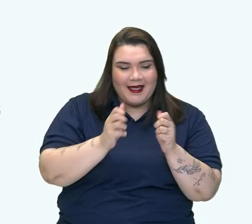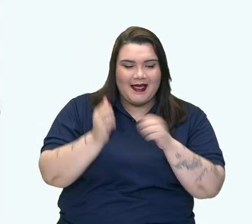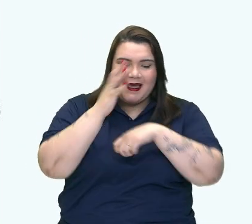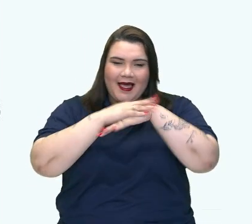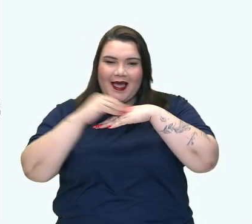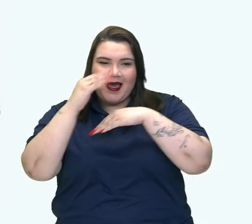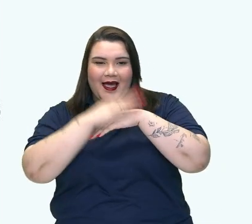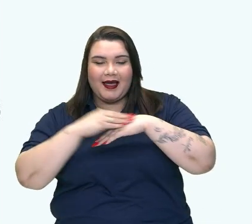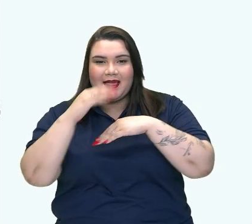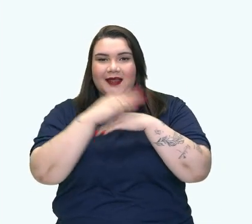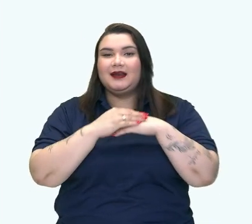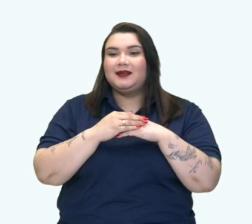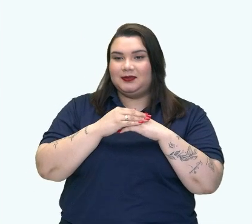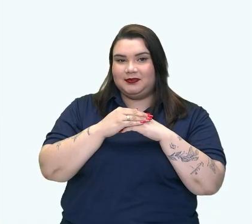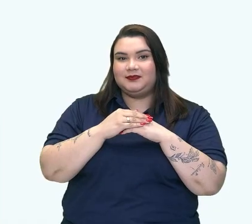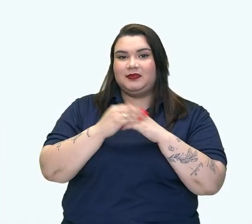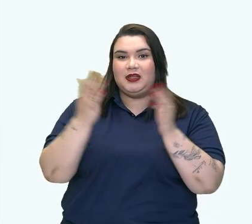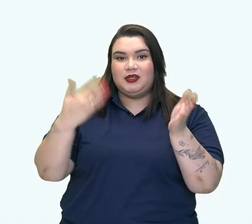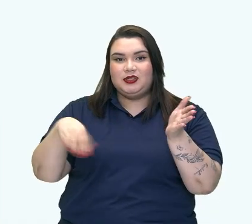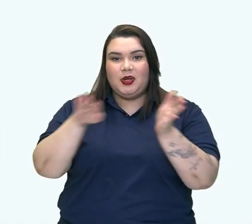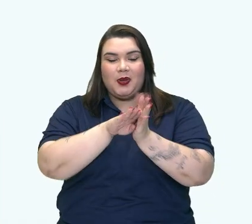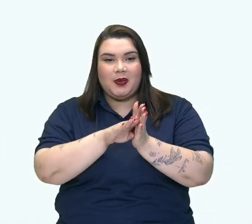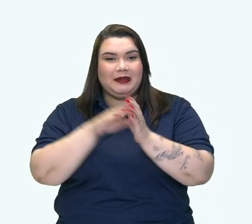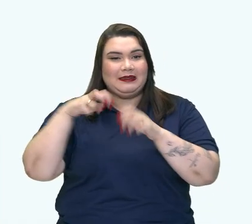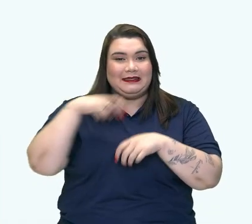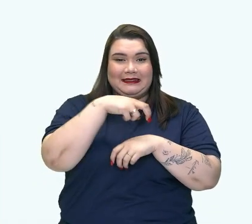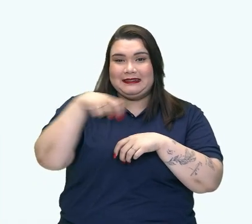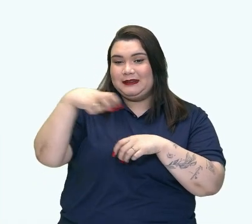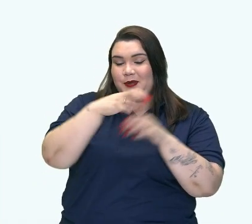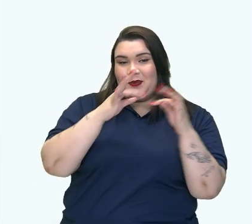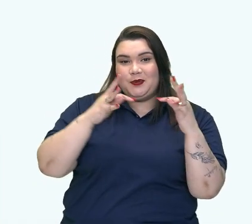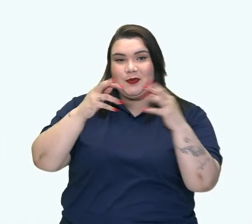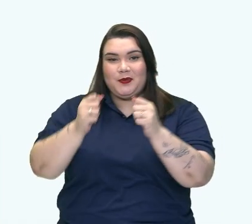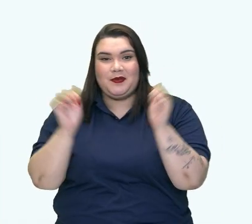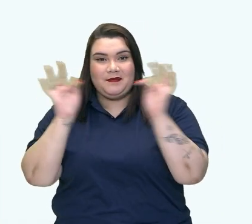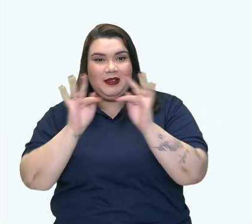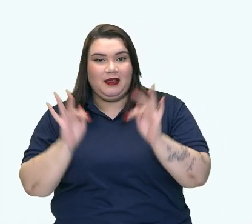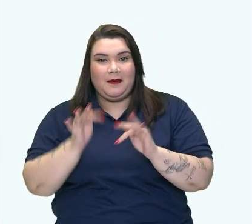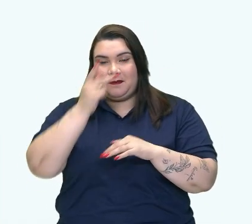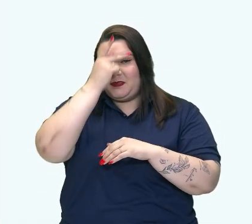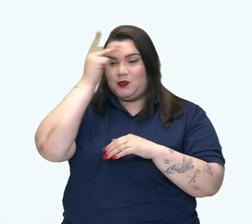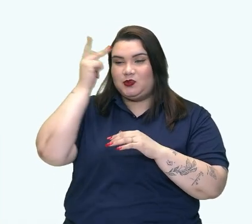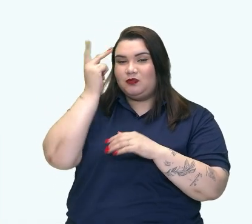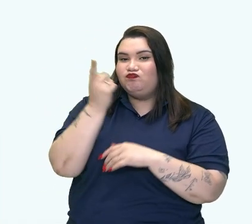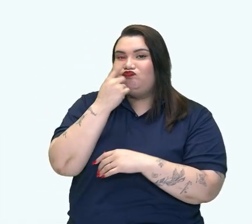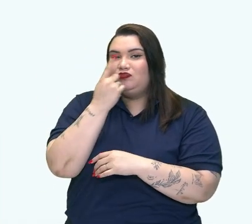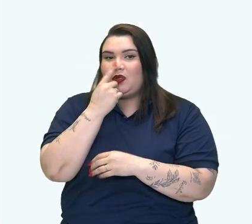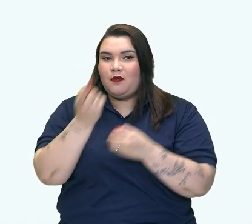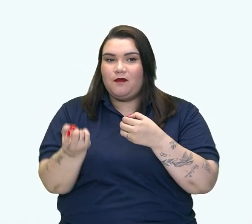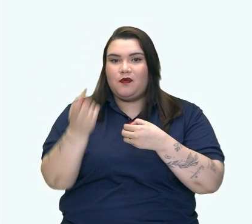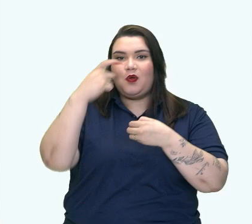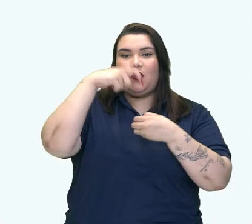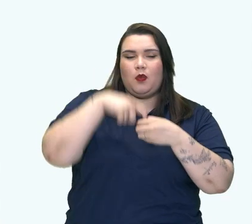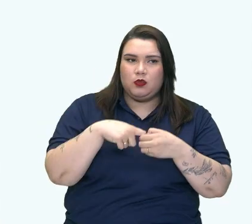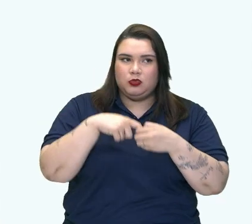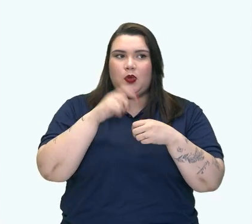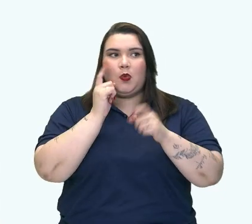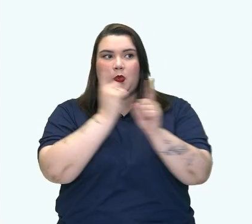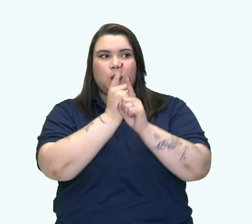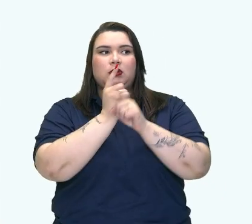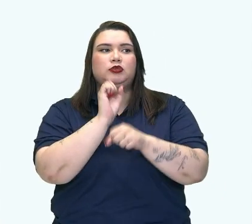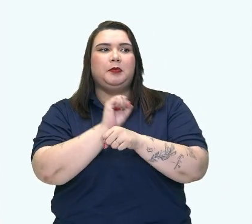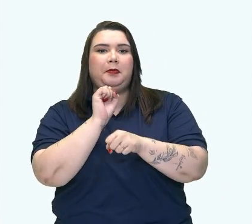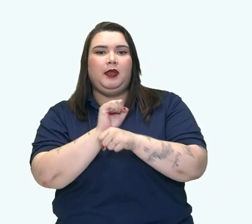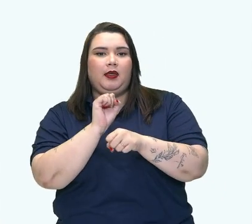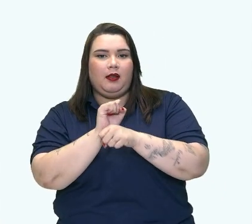festinhas e ele correspondia. Chegava a correr todo animado atrás dos mais íntimos para logo voltar atento ao seu posto